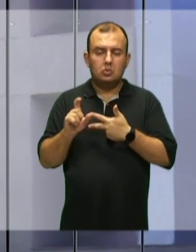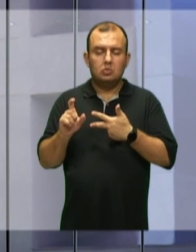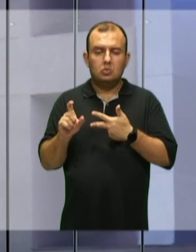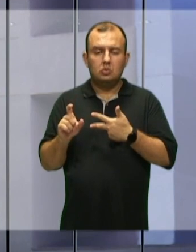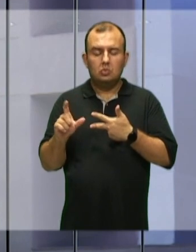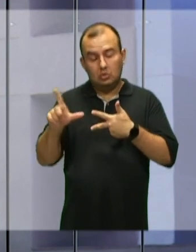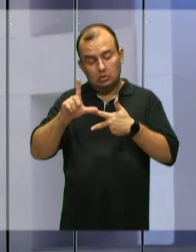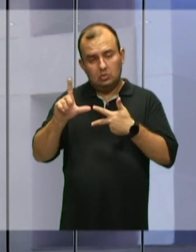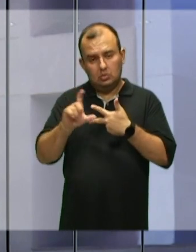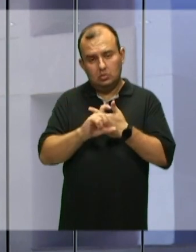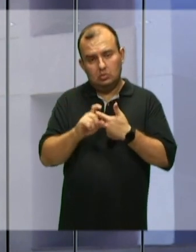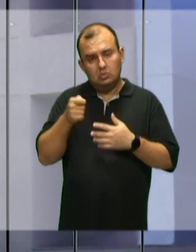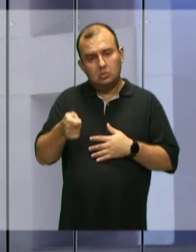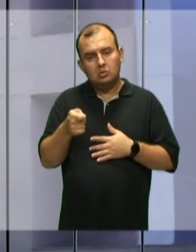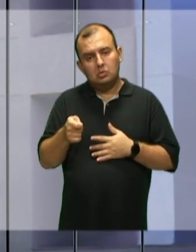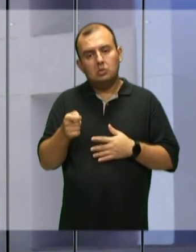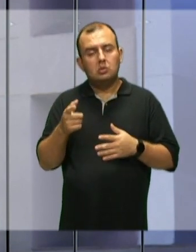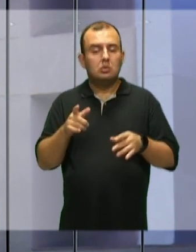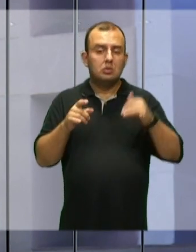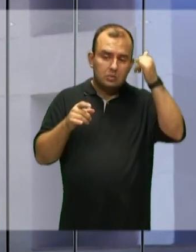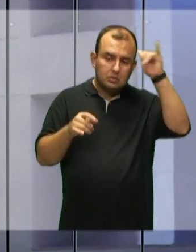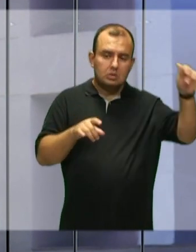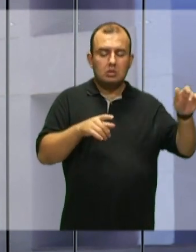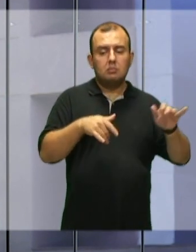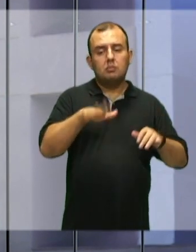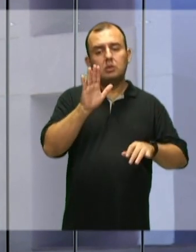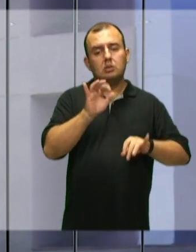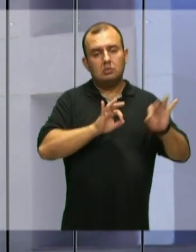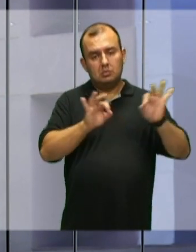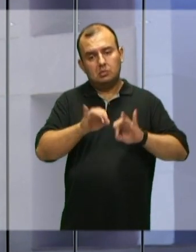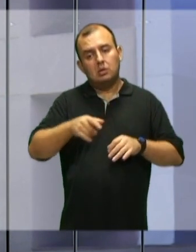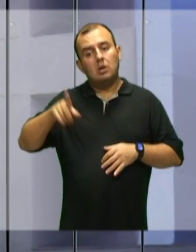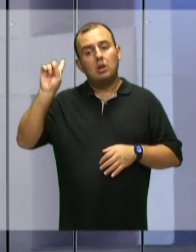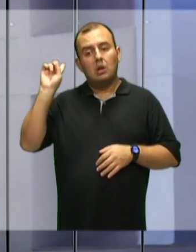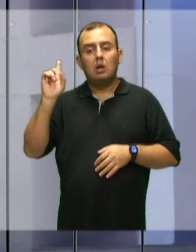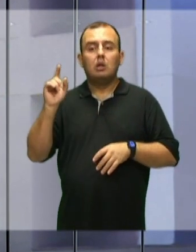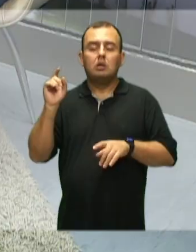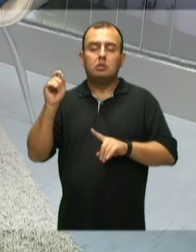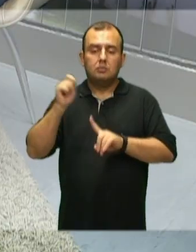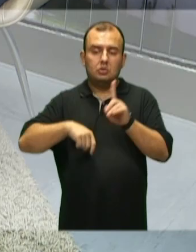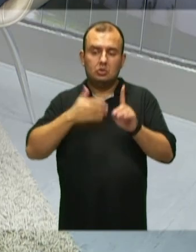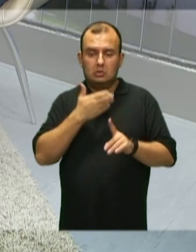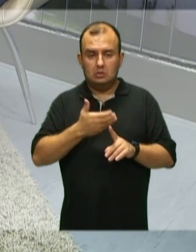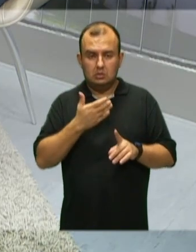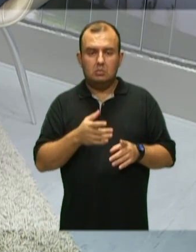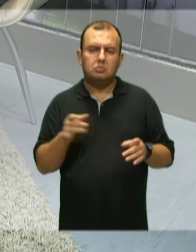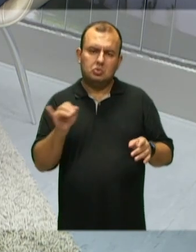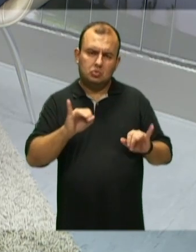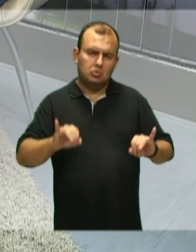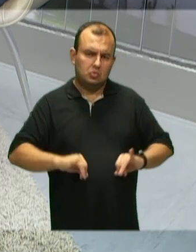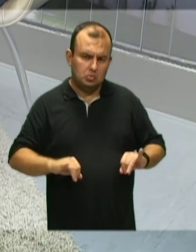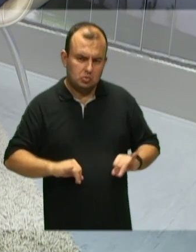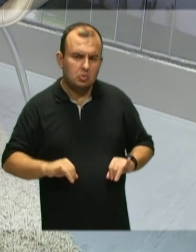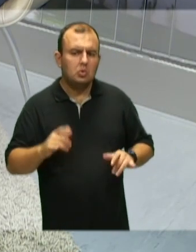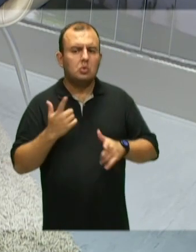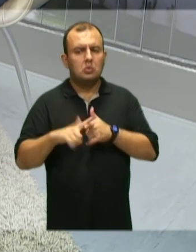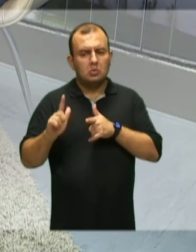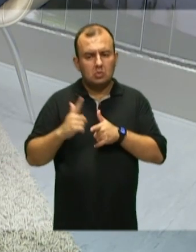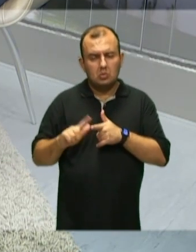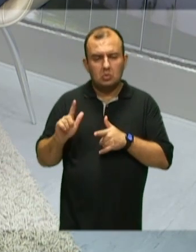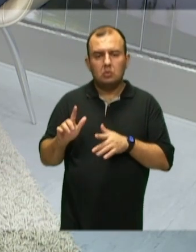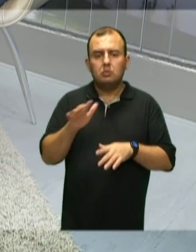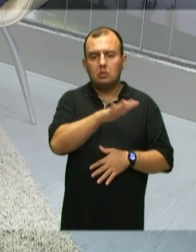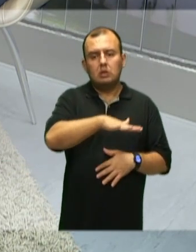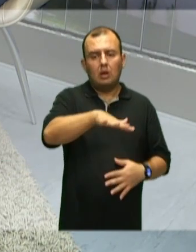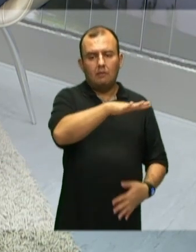mas poderemos ter evitado estar mais preparados lá em dezembro quando foi avisado Itajaí sofre ainda tem os problemas mas a